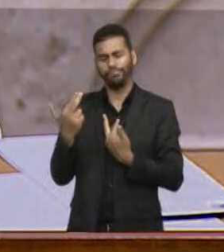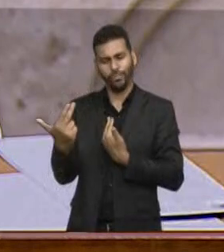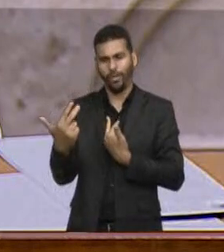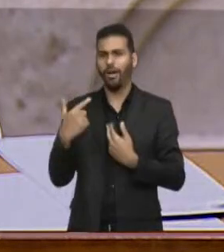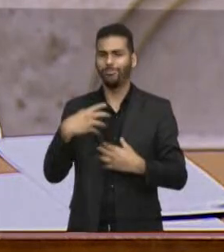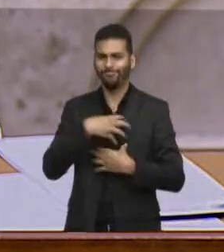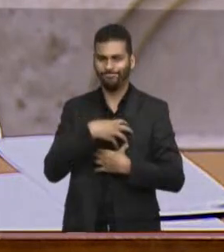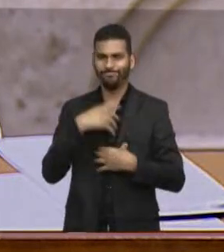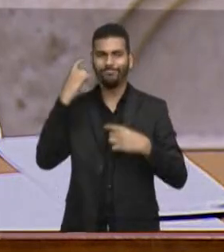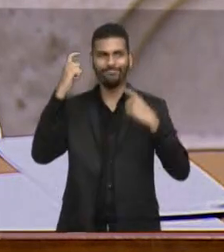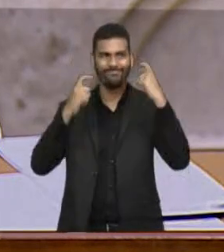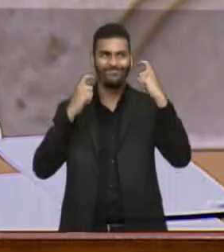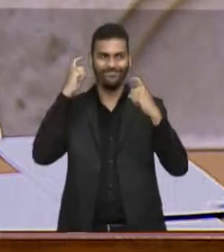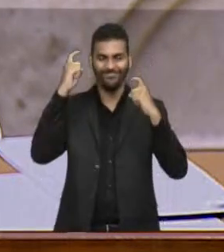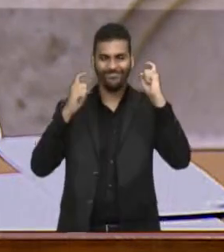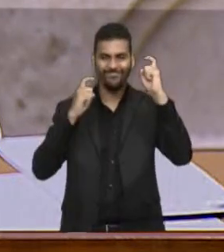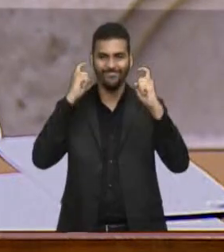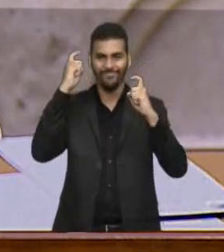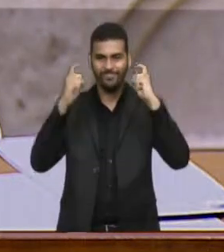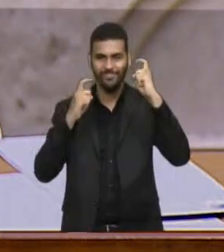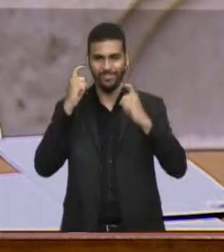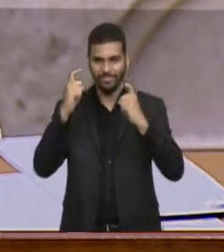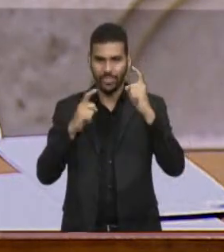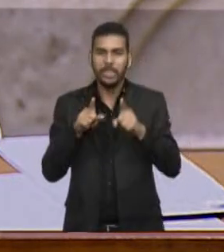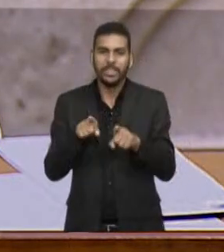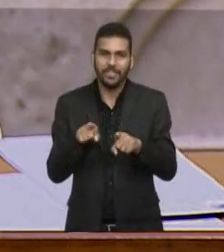iniciativa de vossa excelência